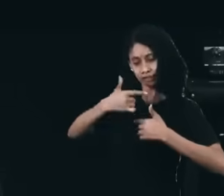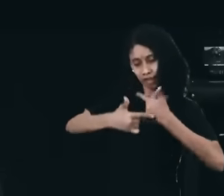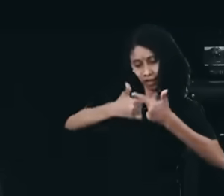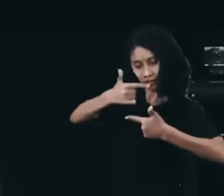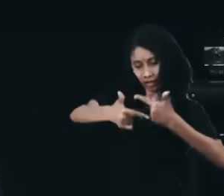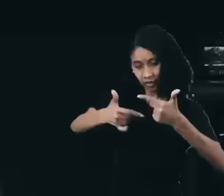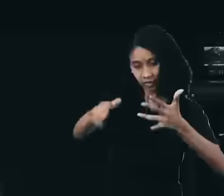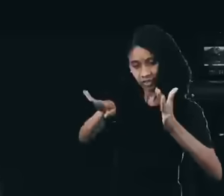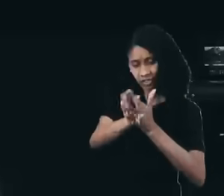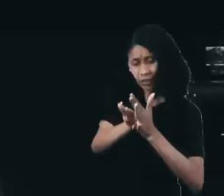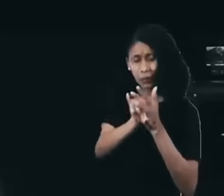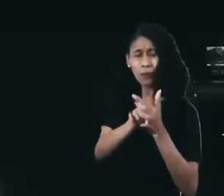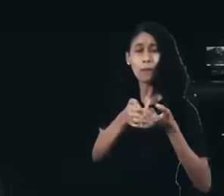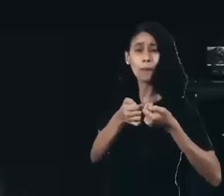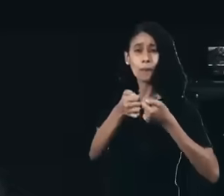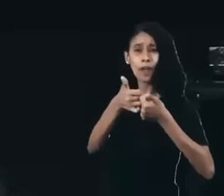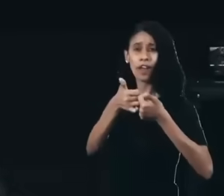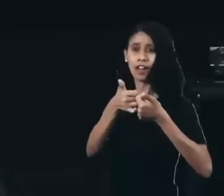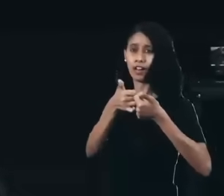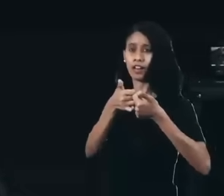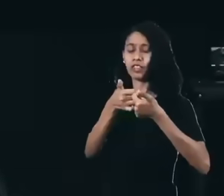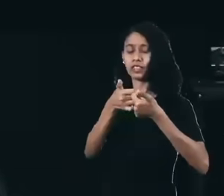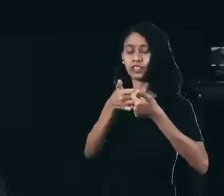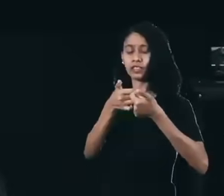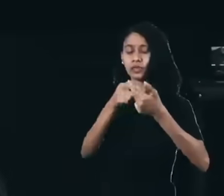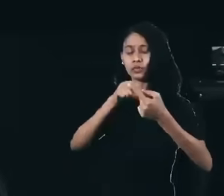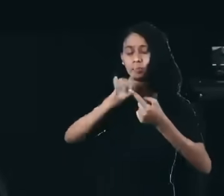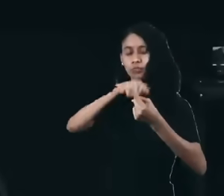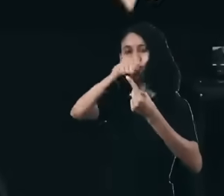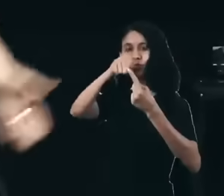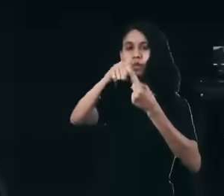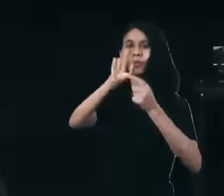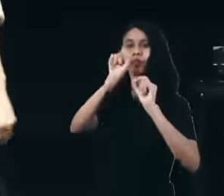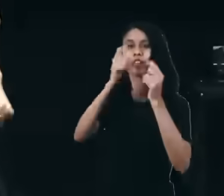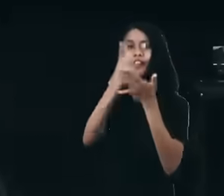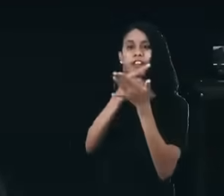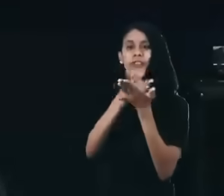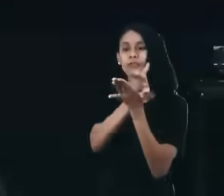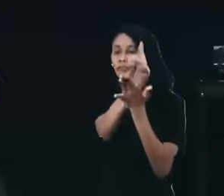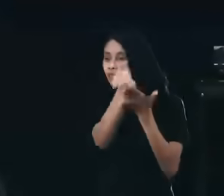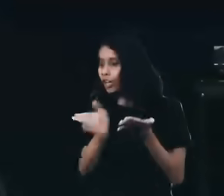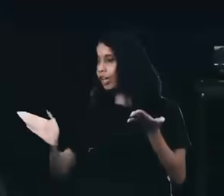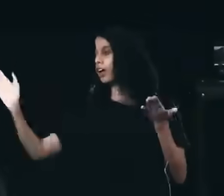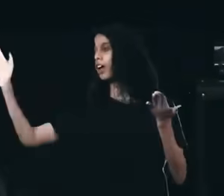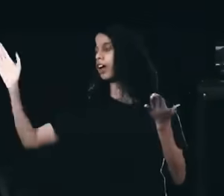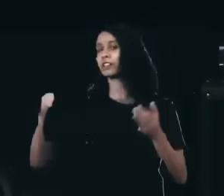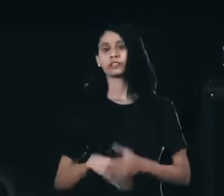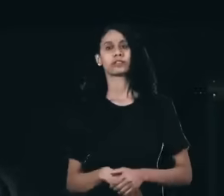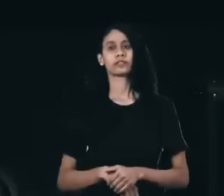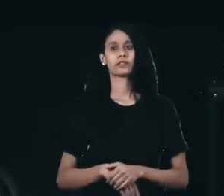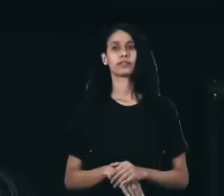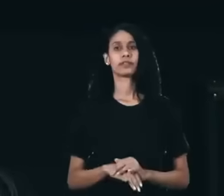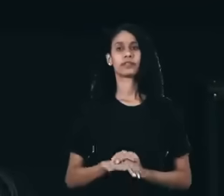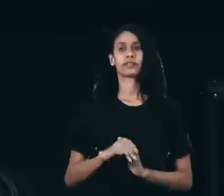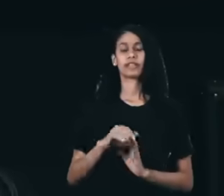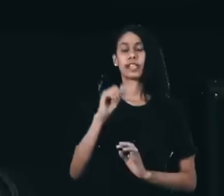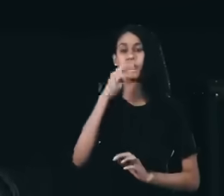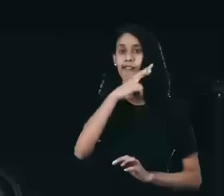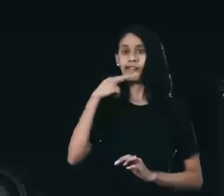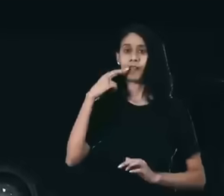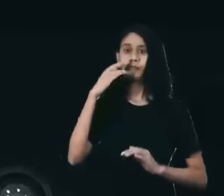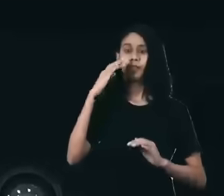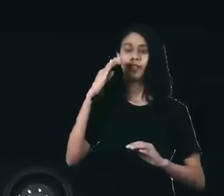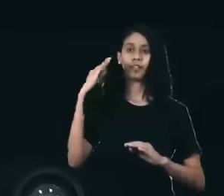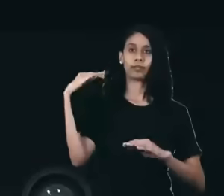quando estão bem pertinho do seu propósito, se perdem. Rebeca cobriu o rosto com o